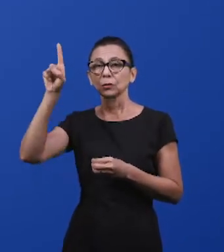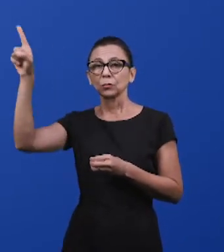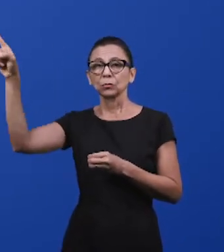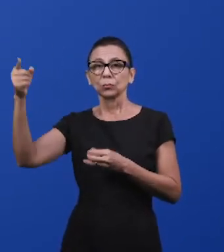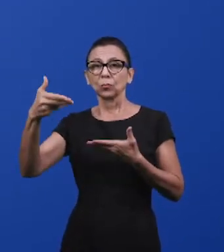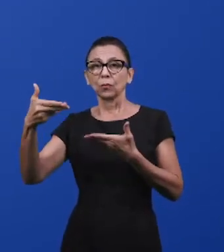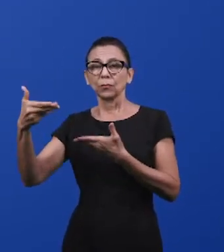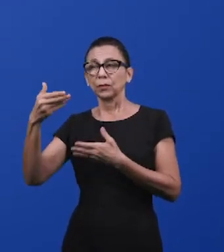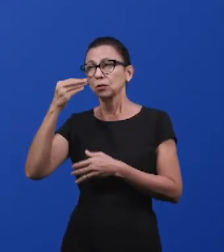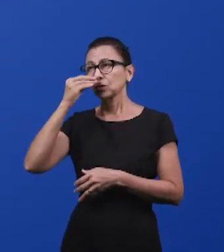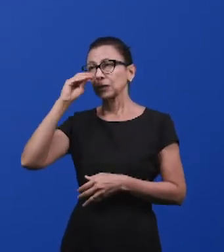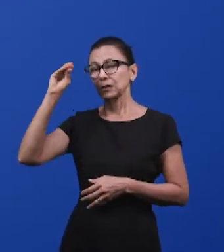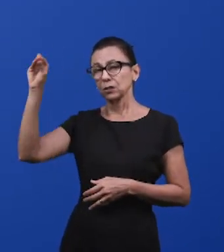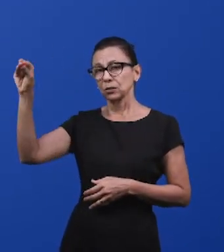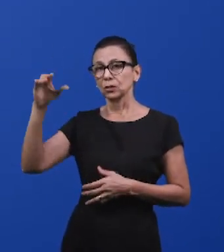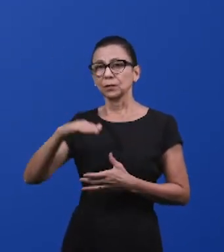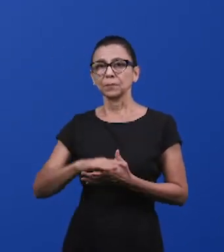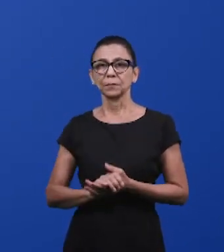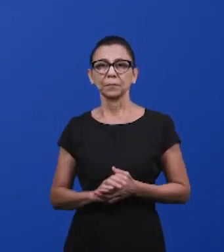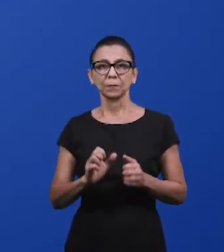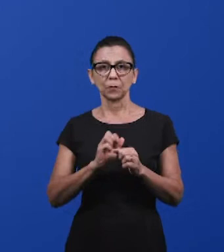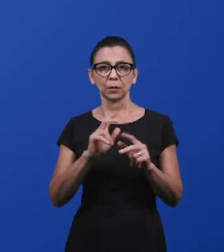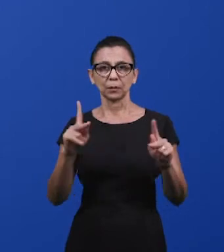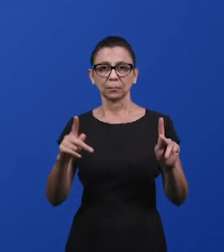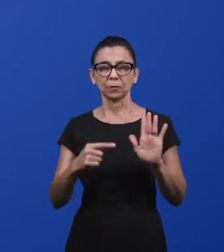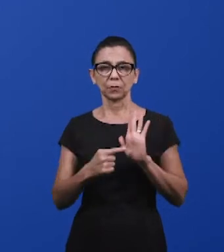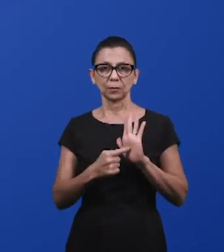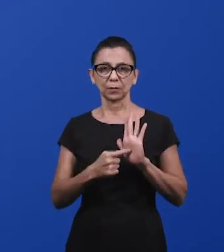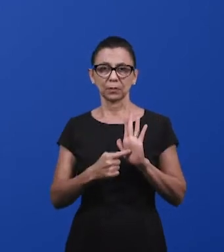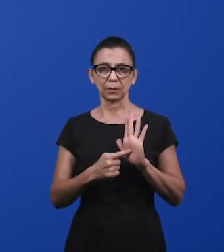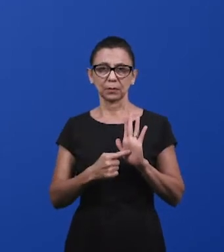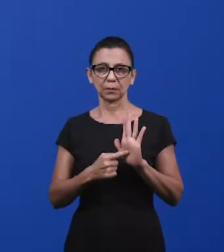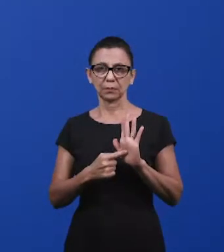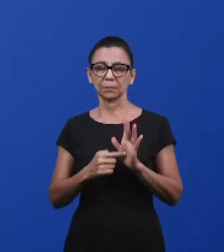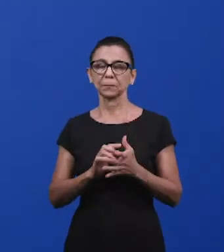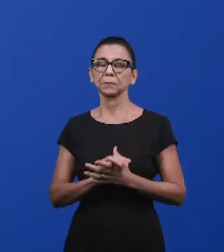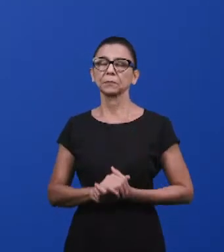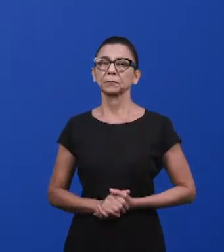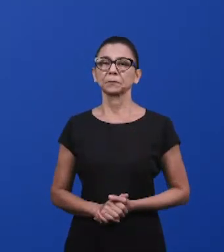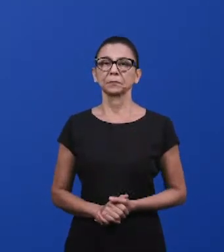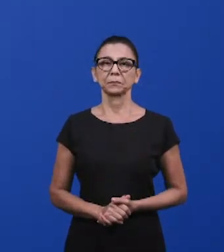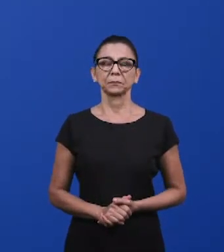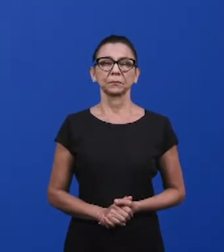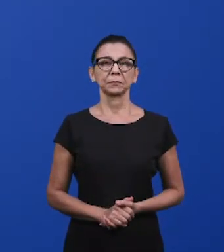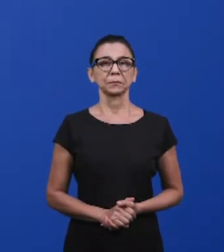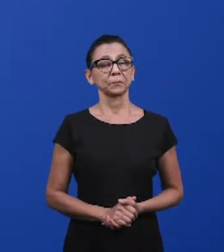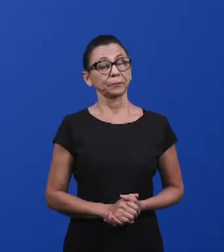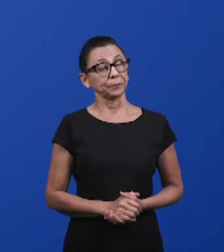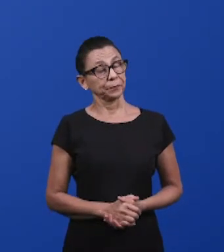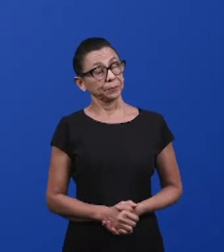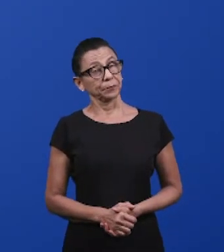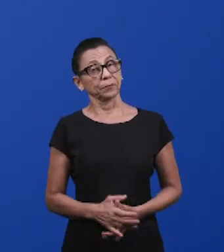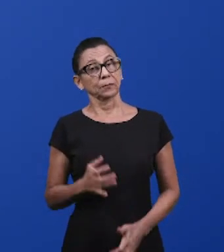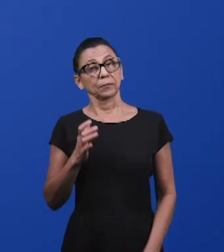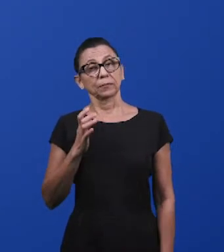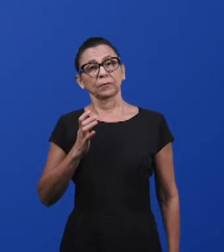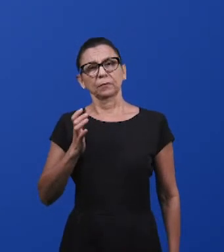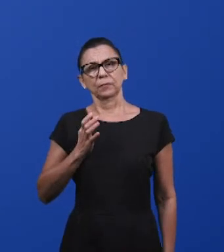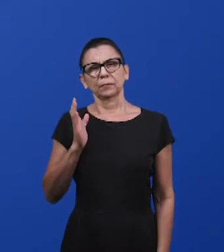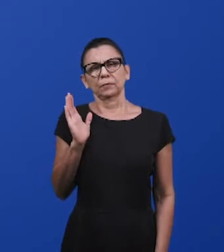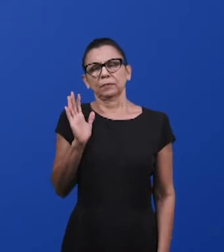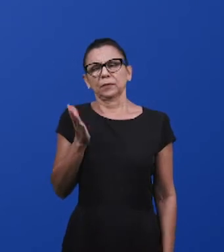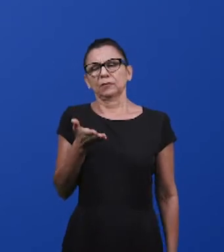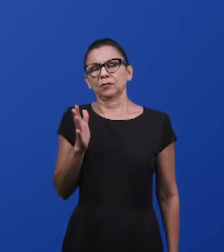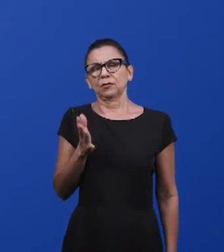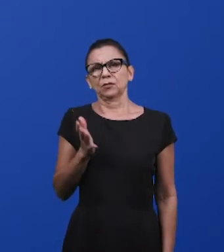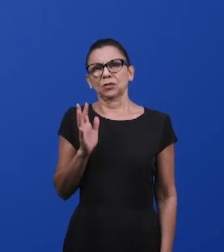capítulo número 3, no versículo 17, que diz assim: como dizes, rico sou e estou enriquecido,